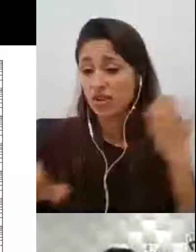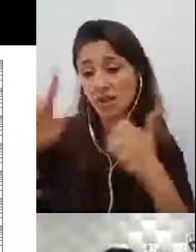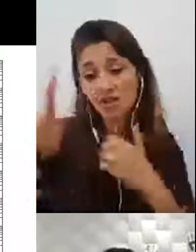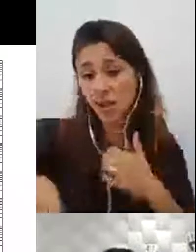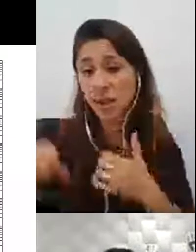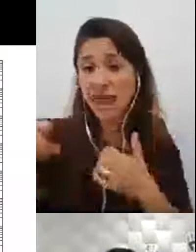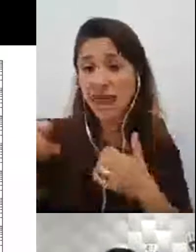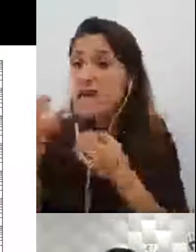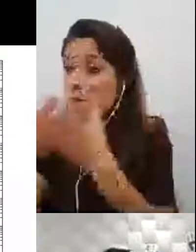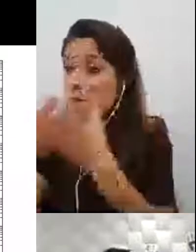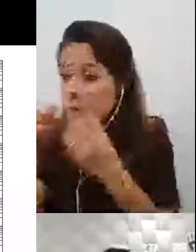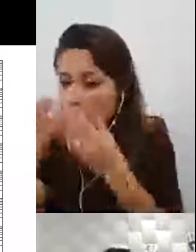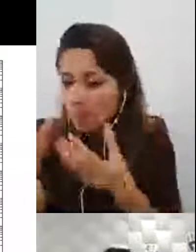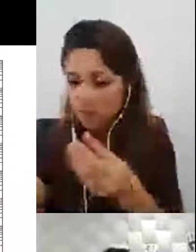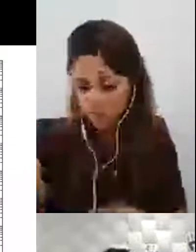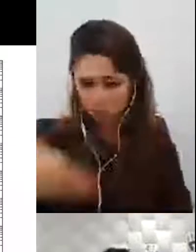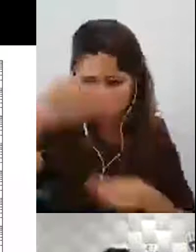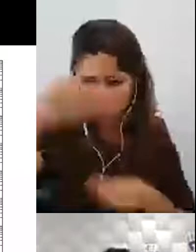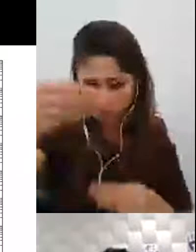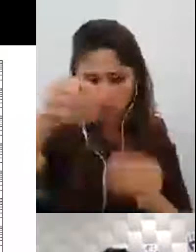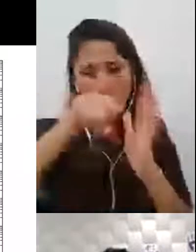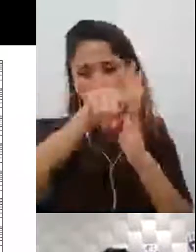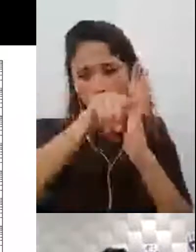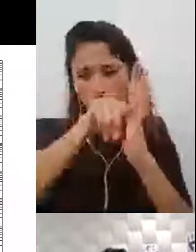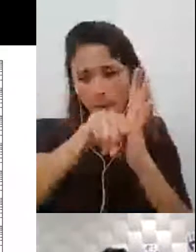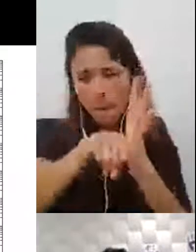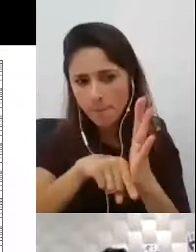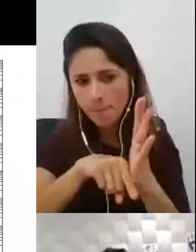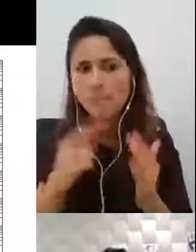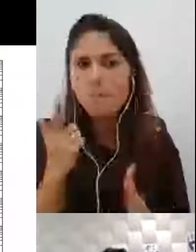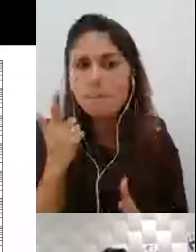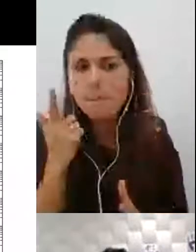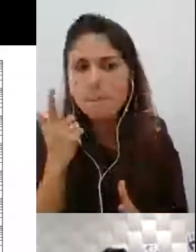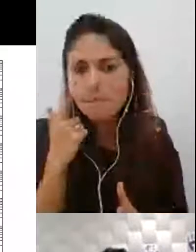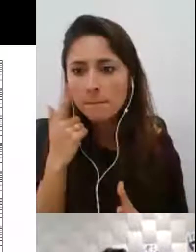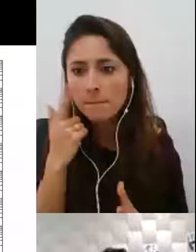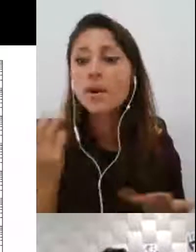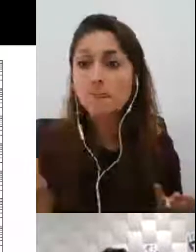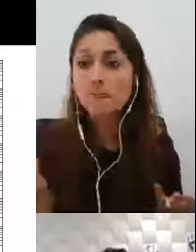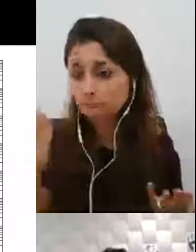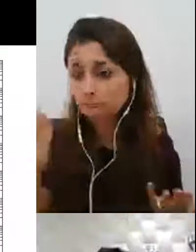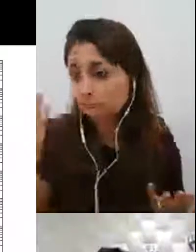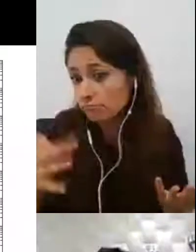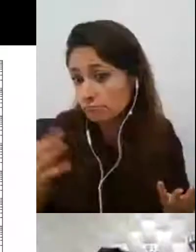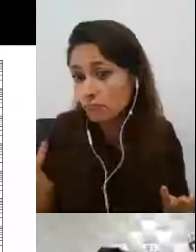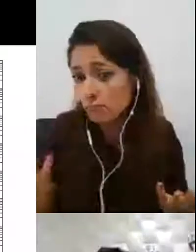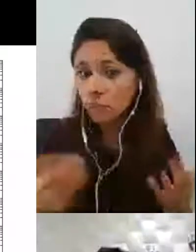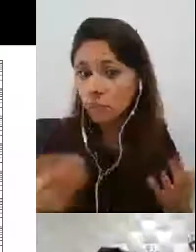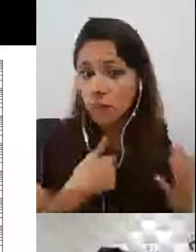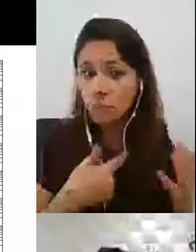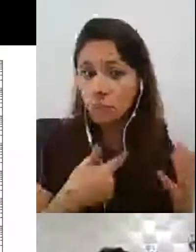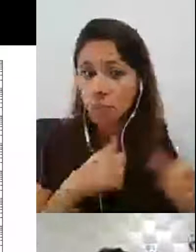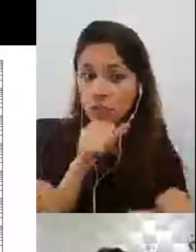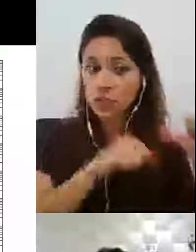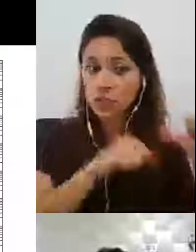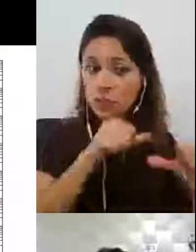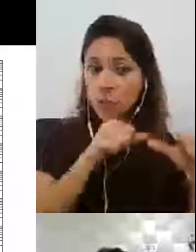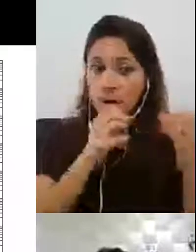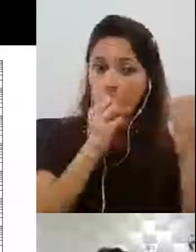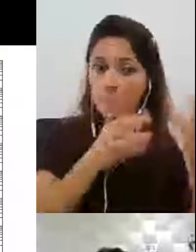essas informações, analisar as informações, tratar as informações para que ele consiga transformar isso